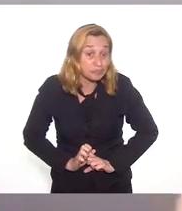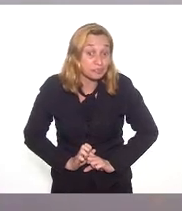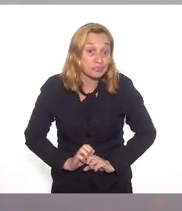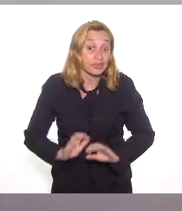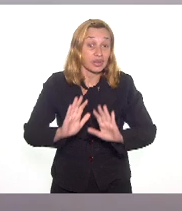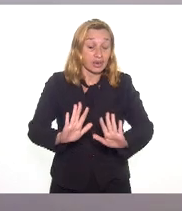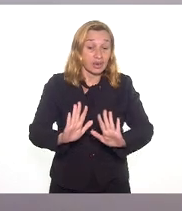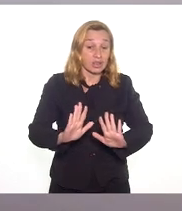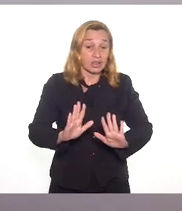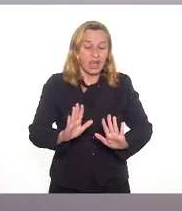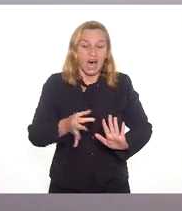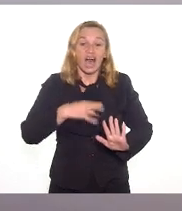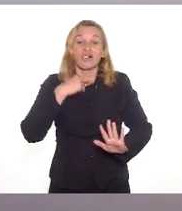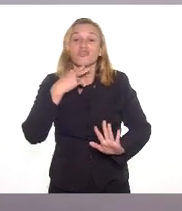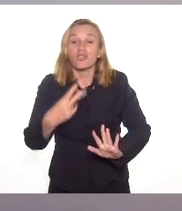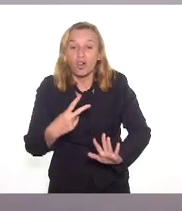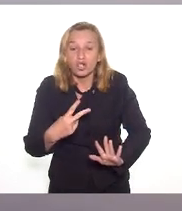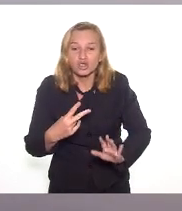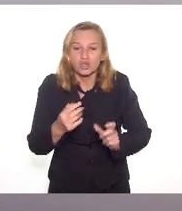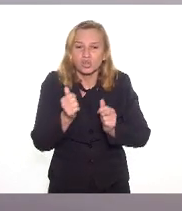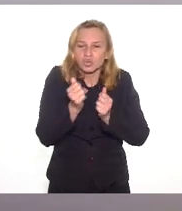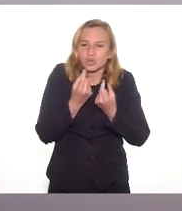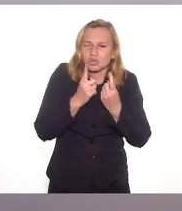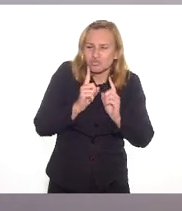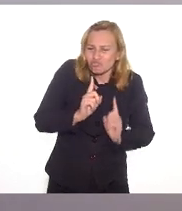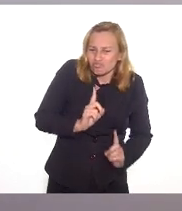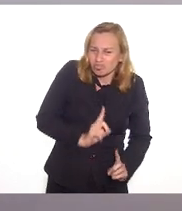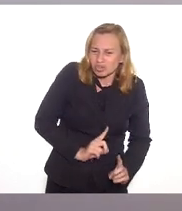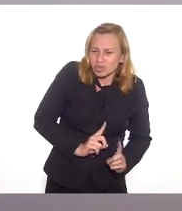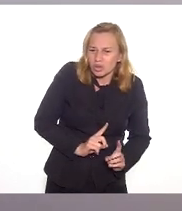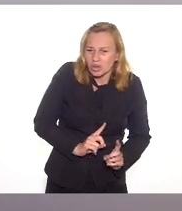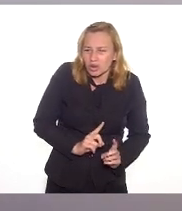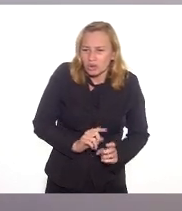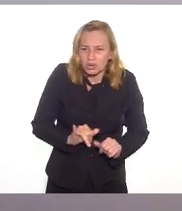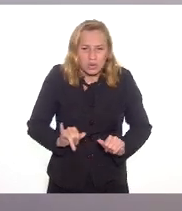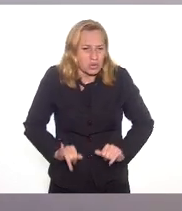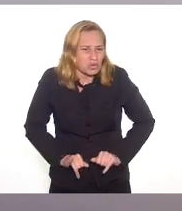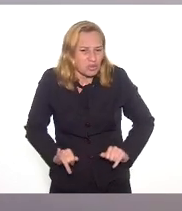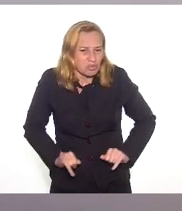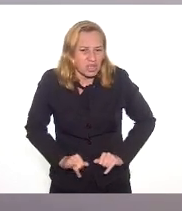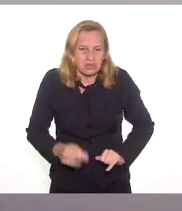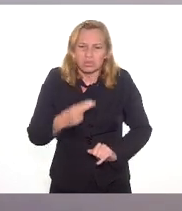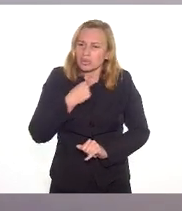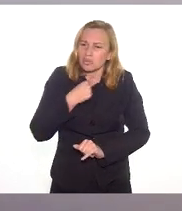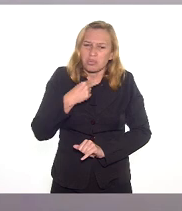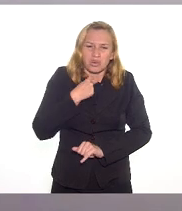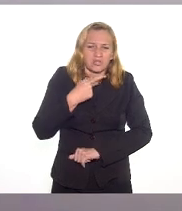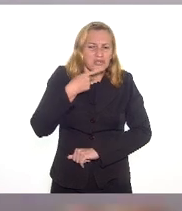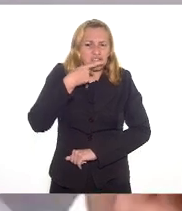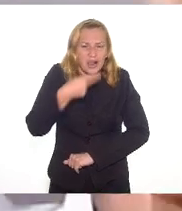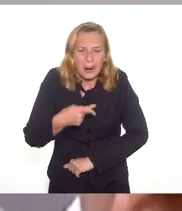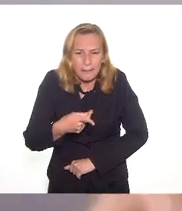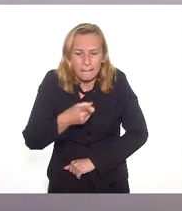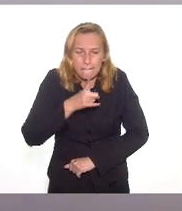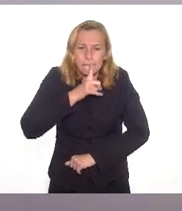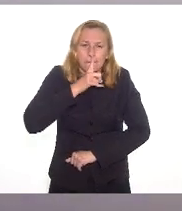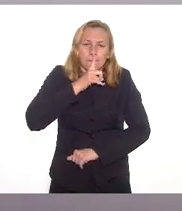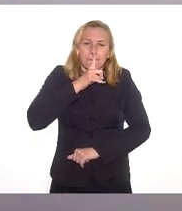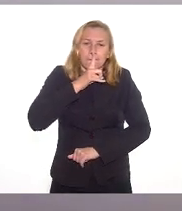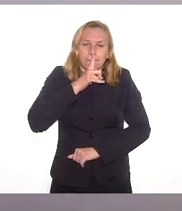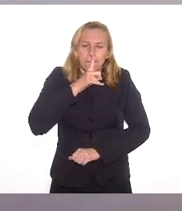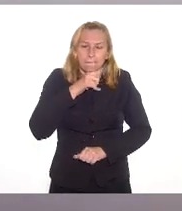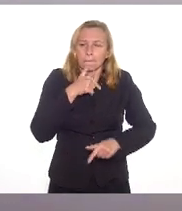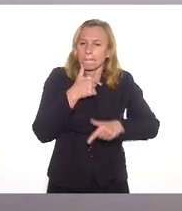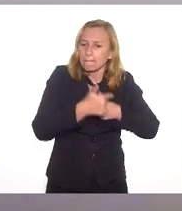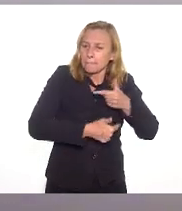Abafa-se a voz do oprimido com a dor e o gemido. Não se pode desabafar. Trabalho feito